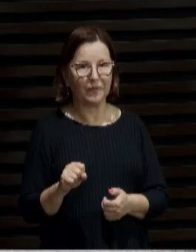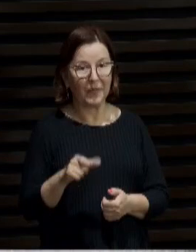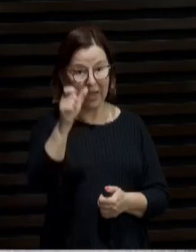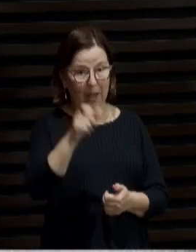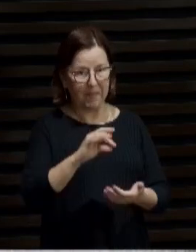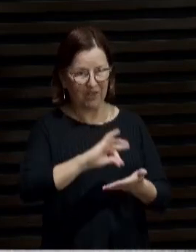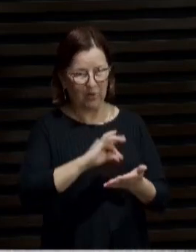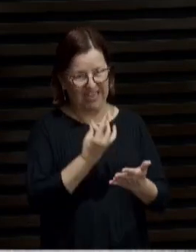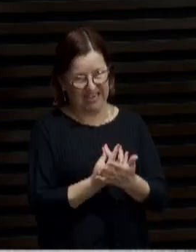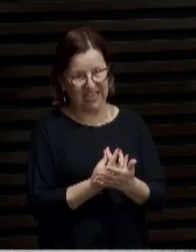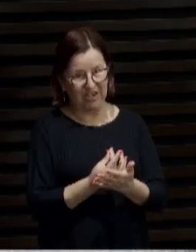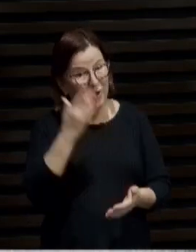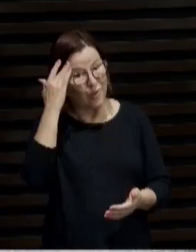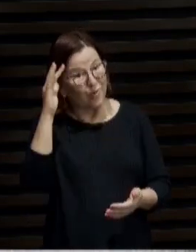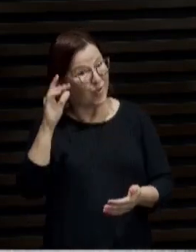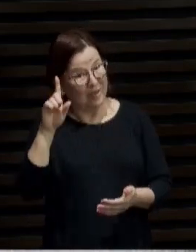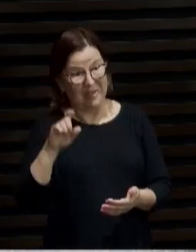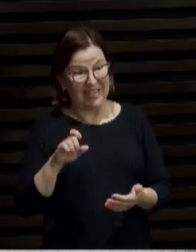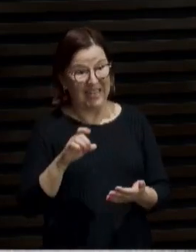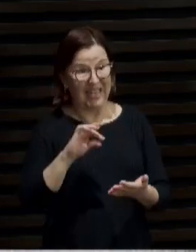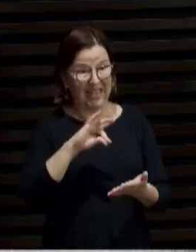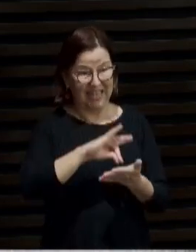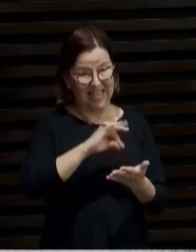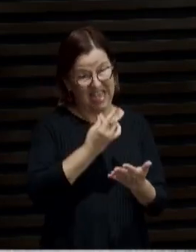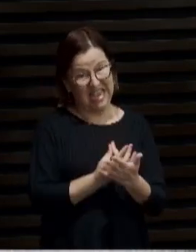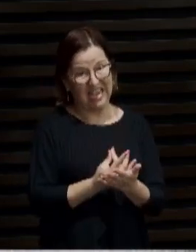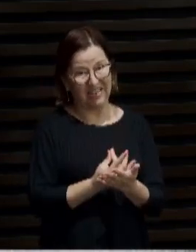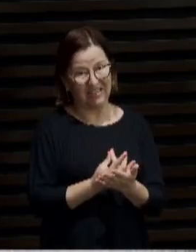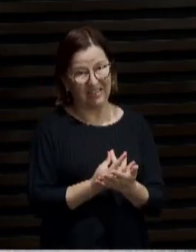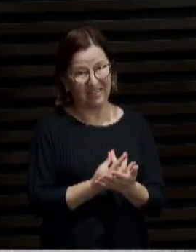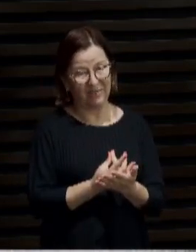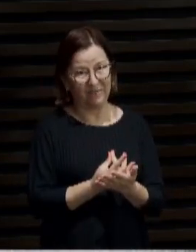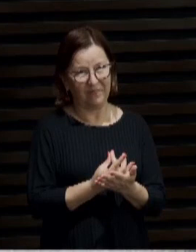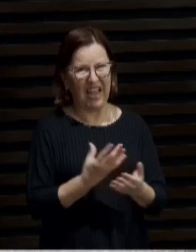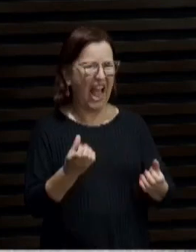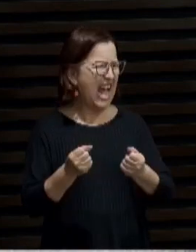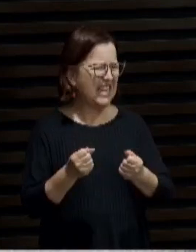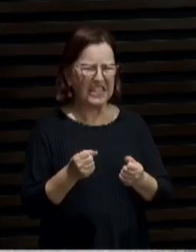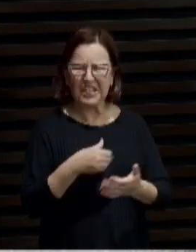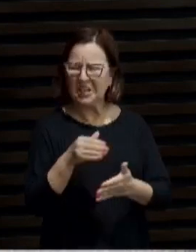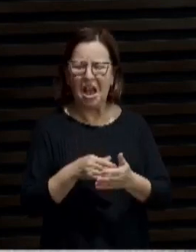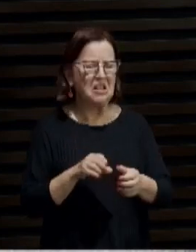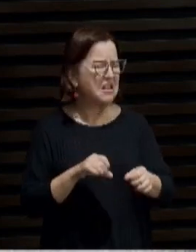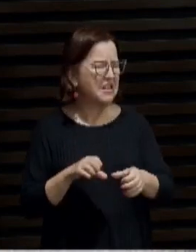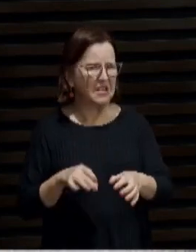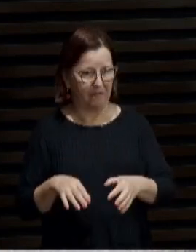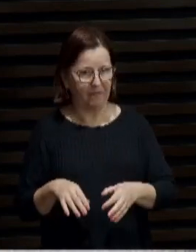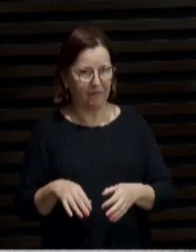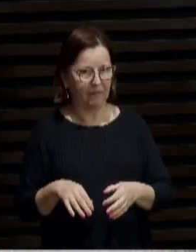que ele é herege. Ele pensa que ele está defendendo a doutrina. Vocês entendem? E existem sim os